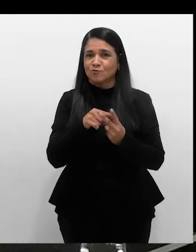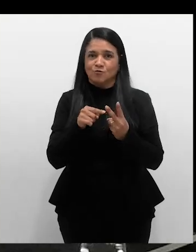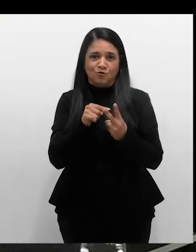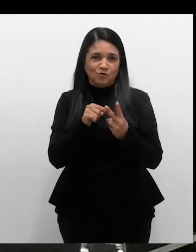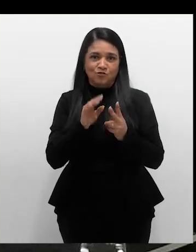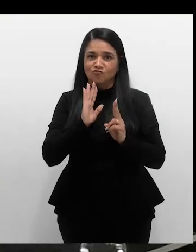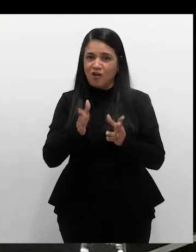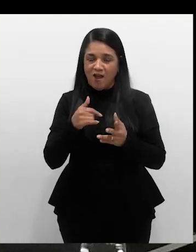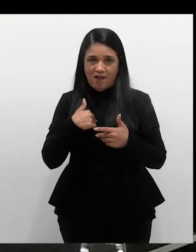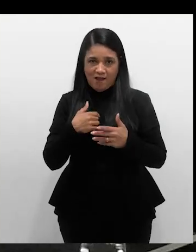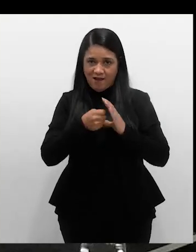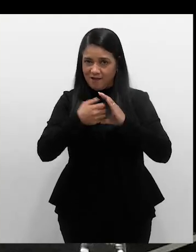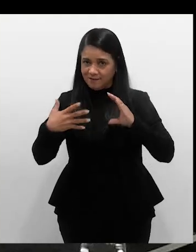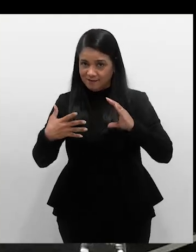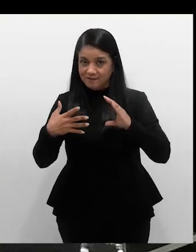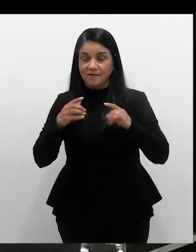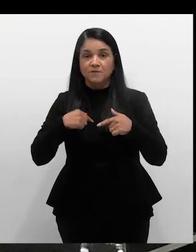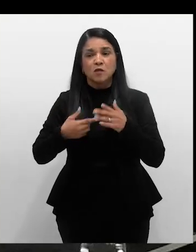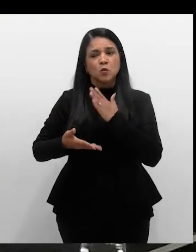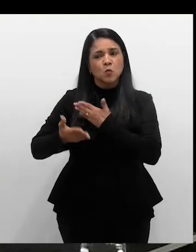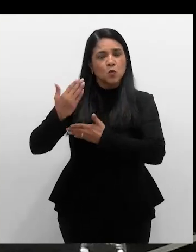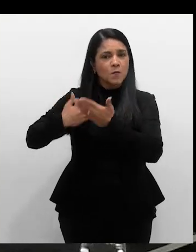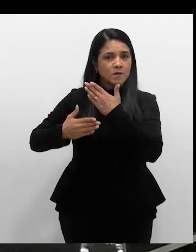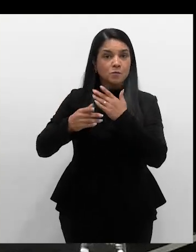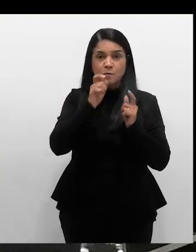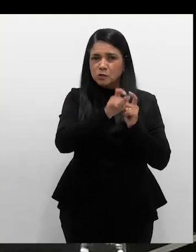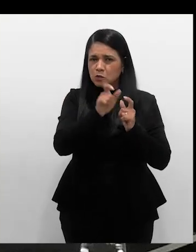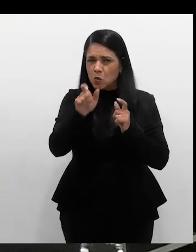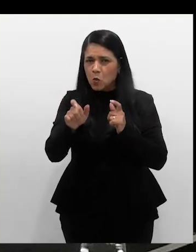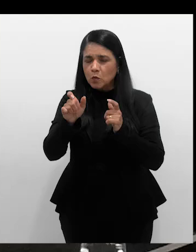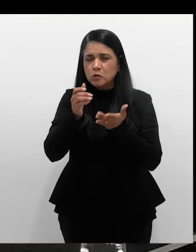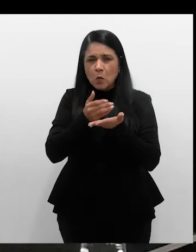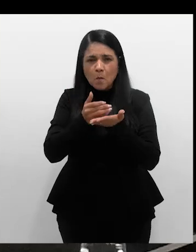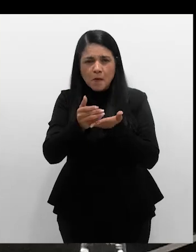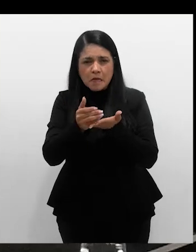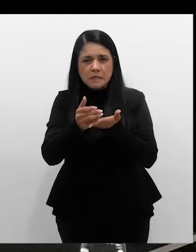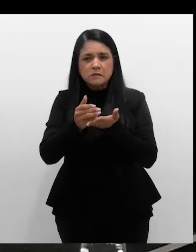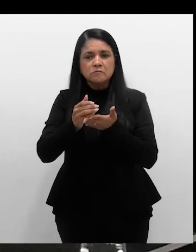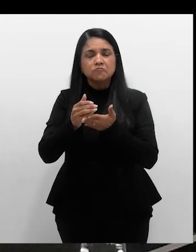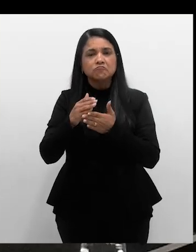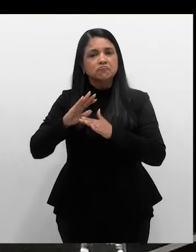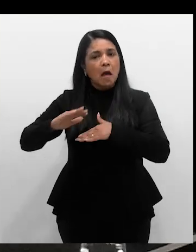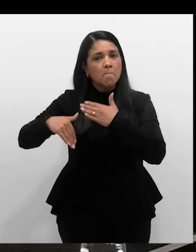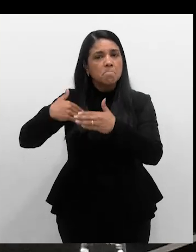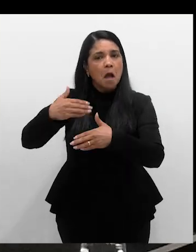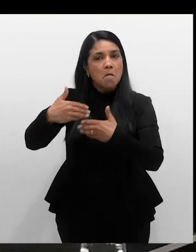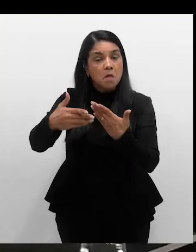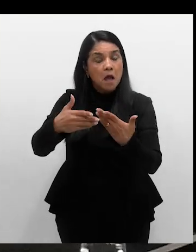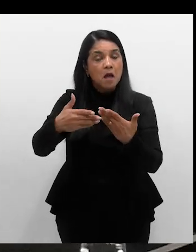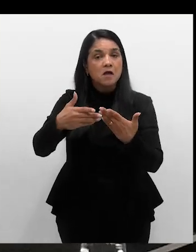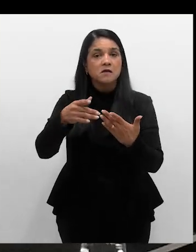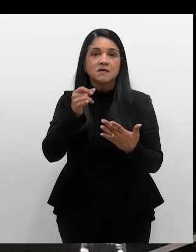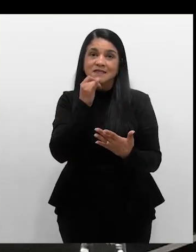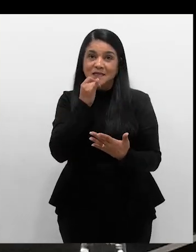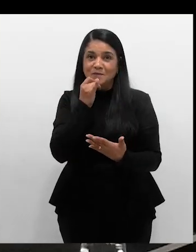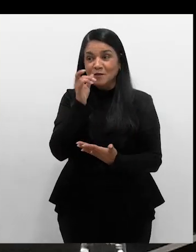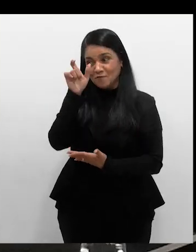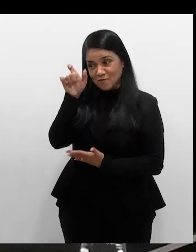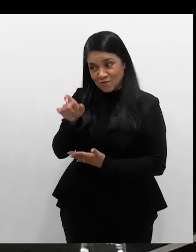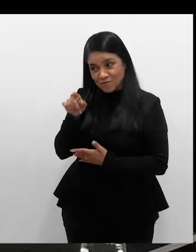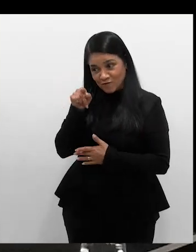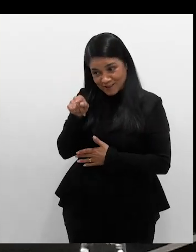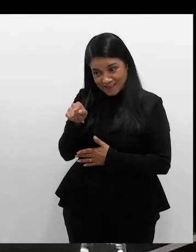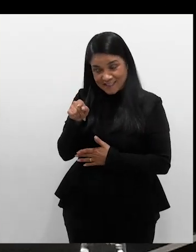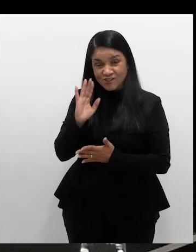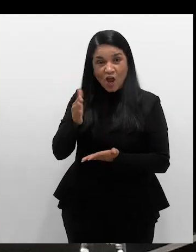se você olhar para a carreira deles lá no início, eles eram uma coisa. 10 anos depois outra, 20 outra. Agora, tem gente, tipo uns Cláudio Mendes